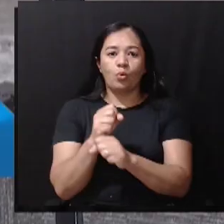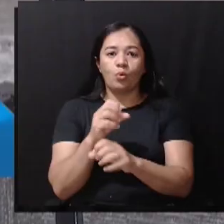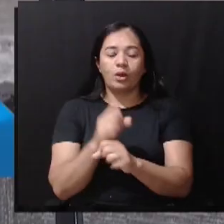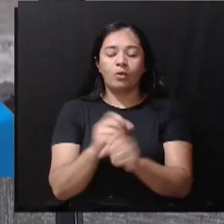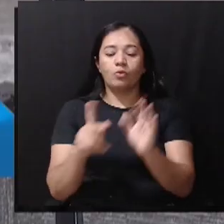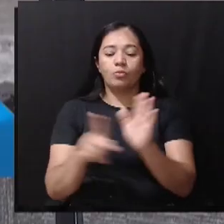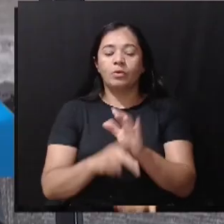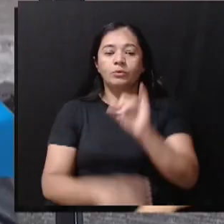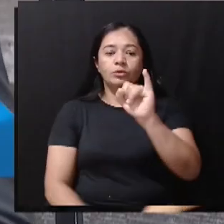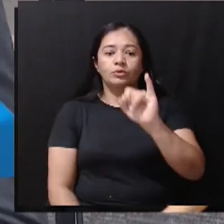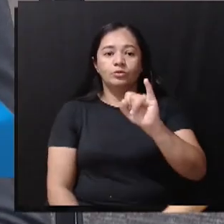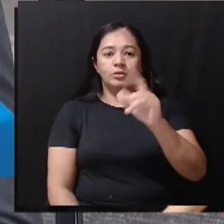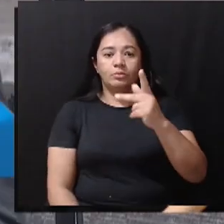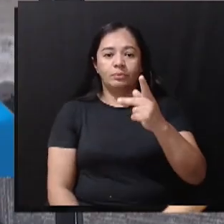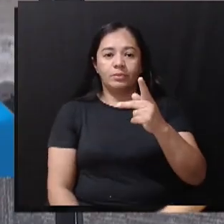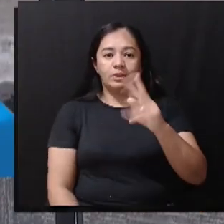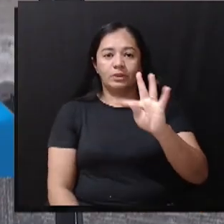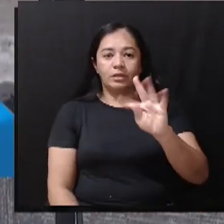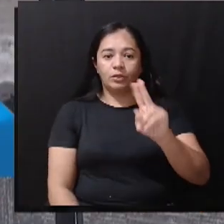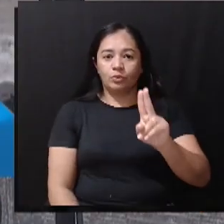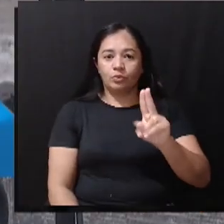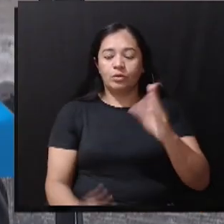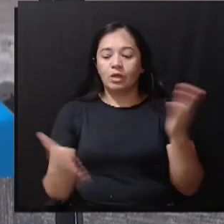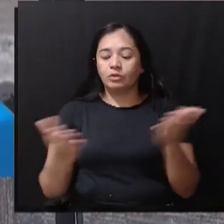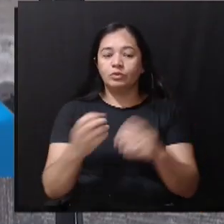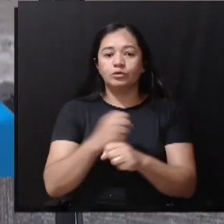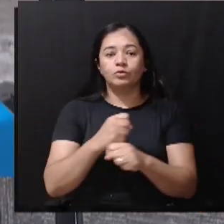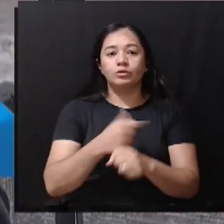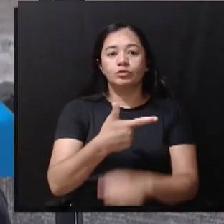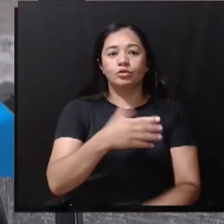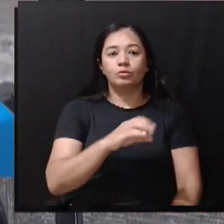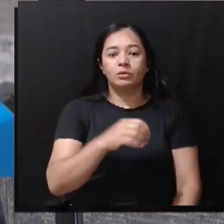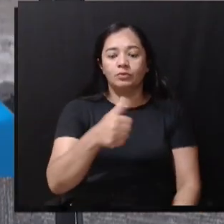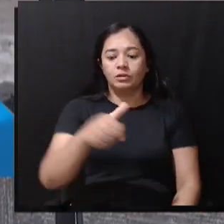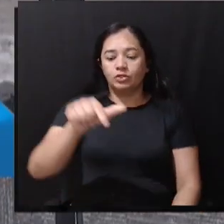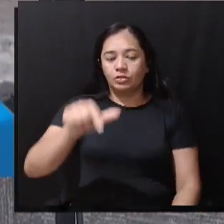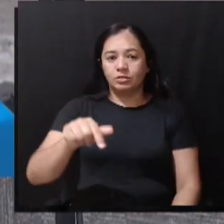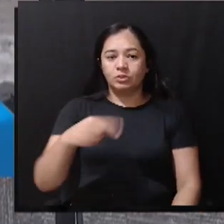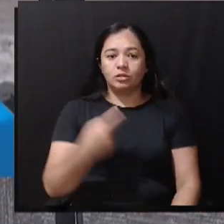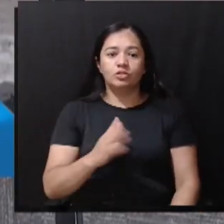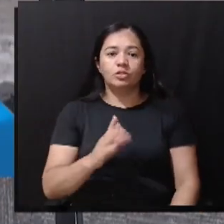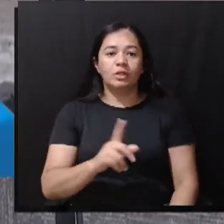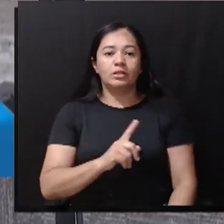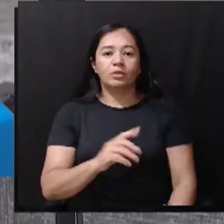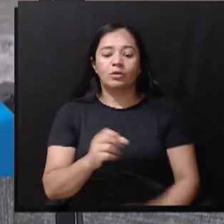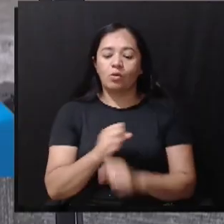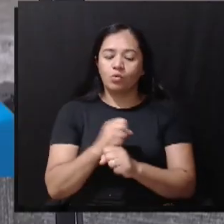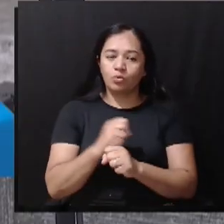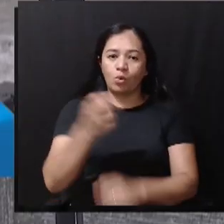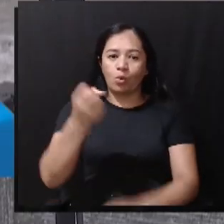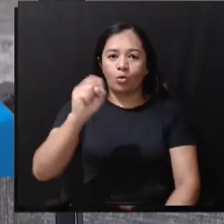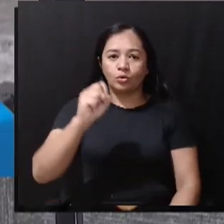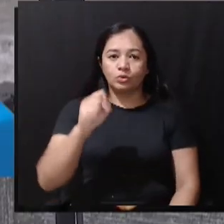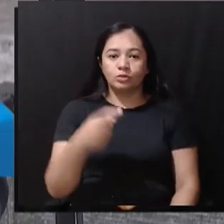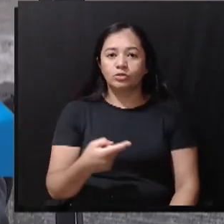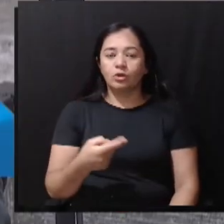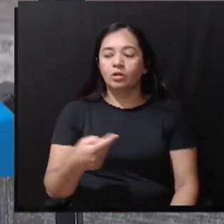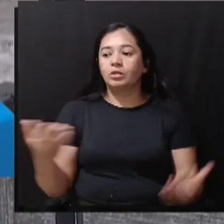foi atualizada em 2017. Então nós já temos aí 8 anos que nós não temos a